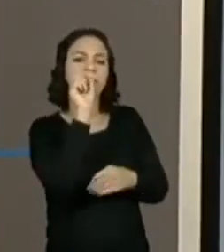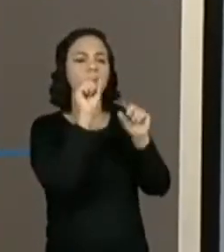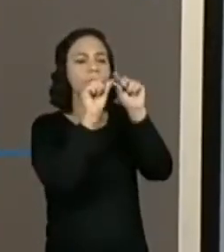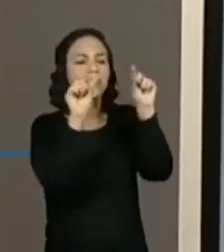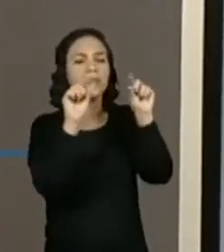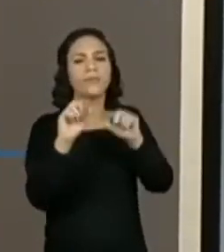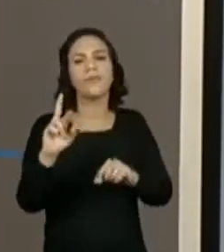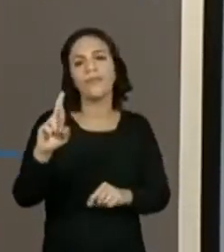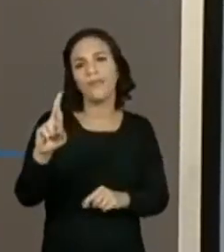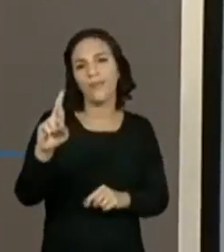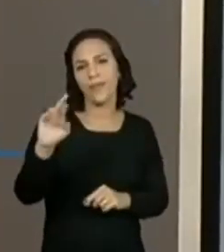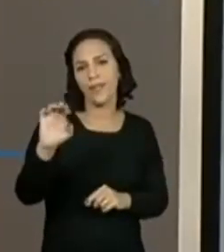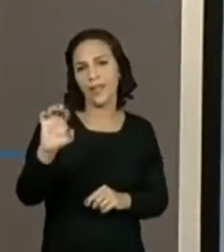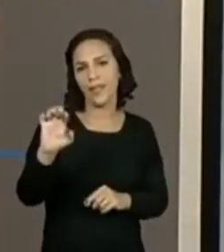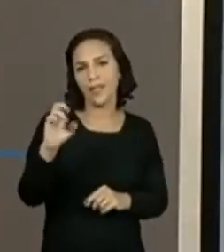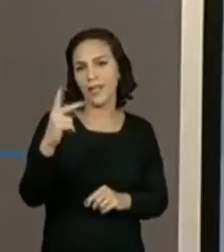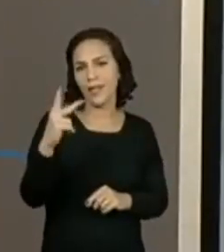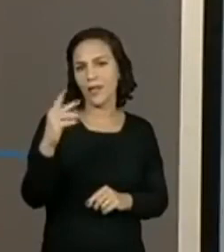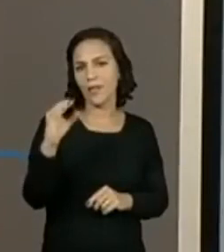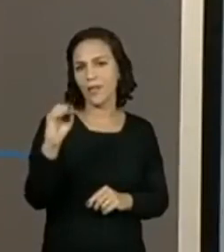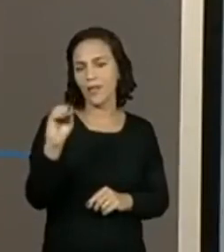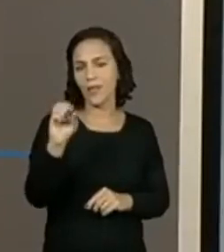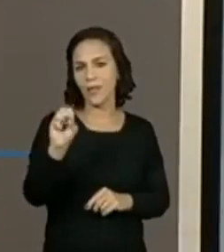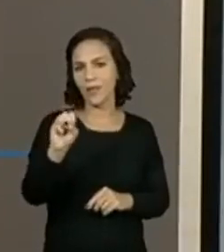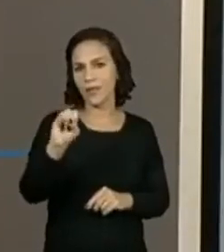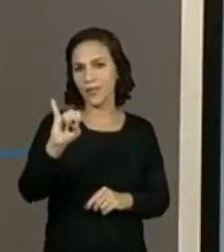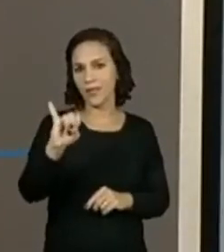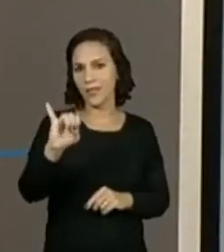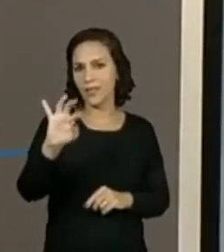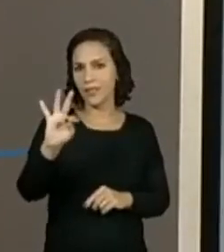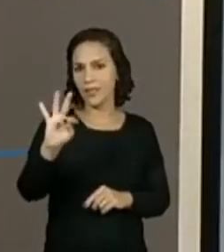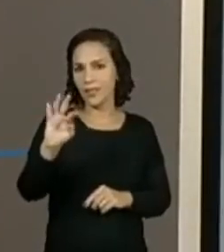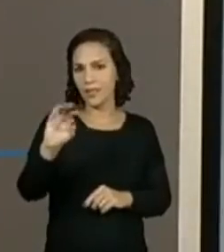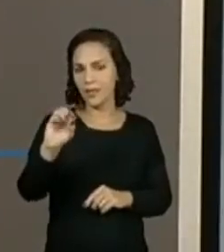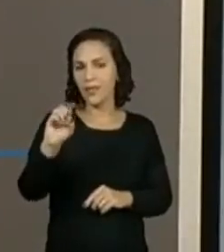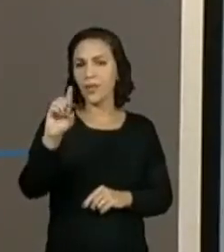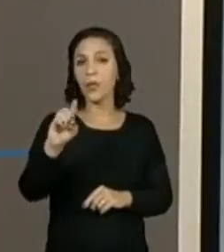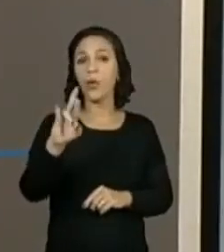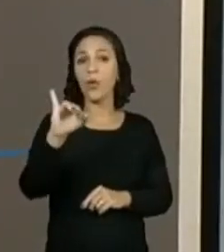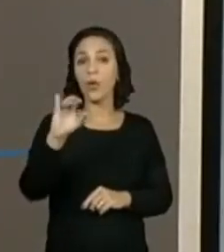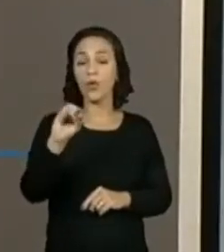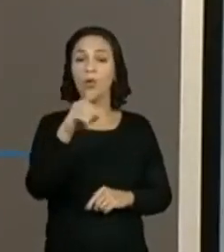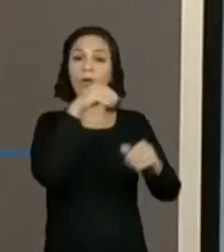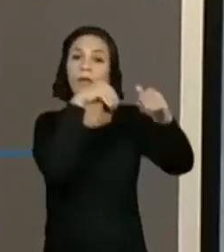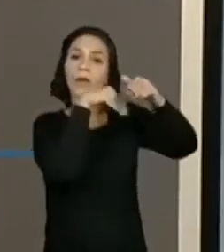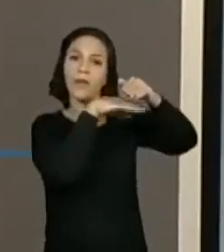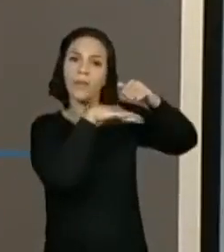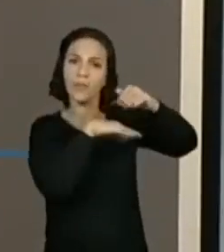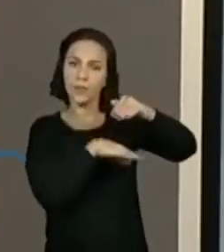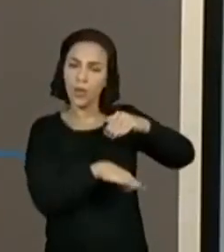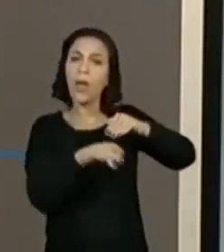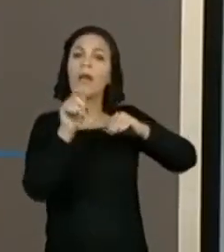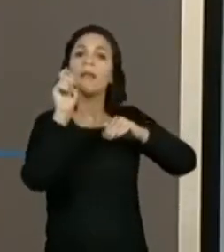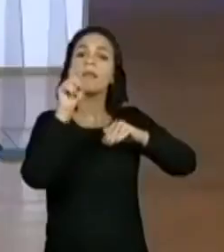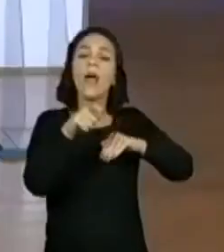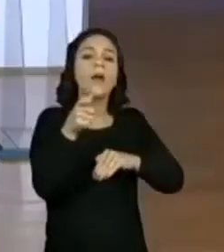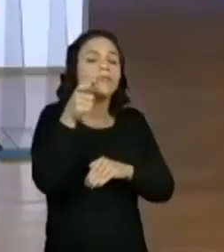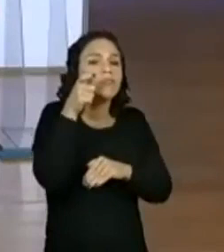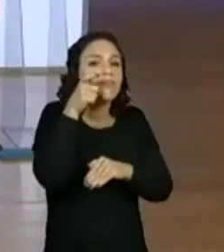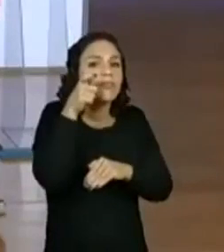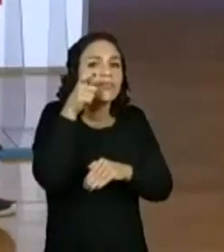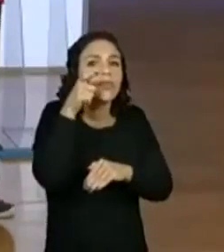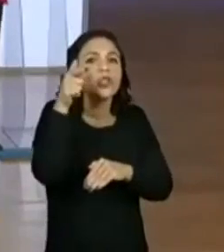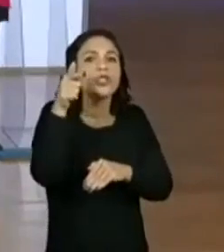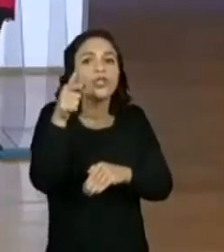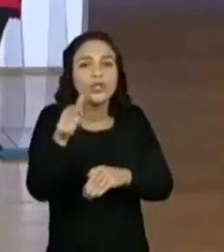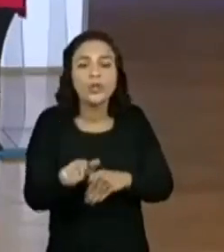aula novamente, você vai poder rever, assistir novamente essa aula quantas vezes você quiser, tá bom? E baixar o material também, né?